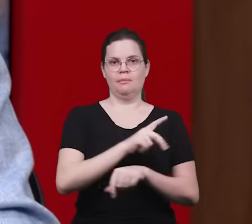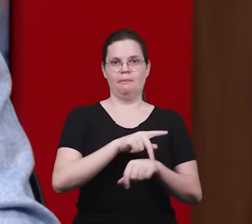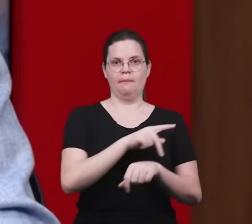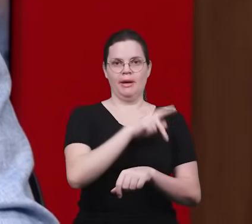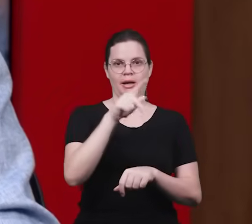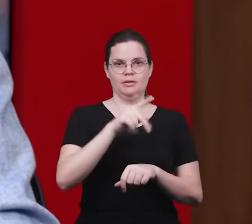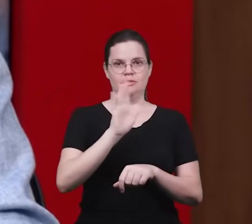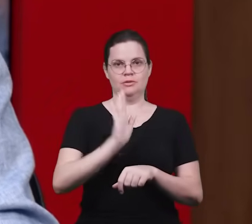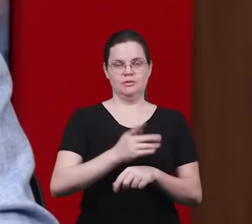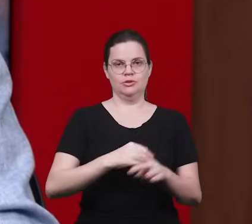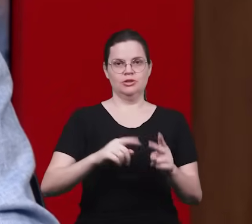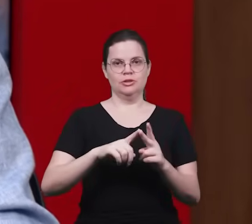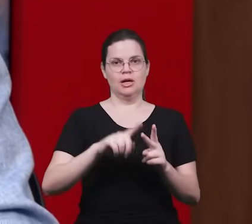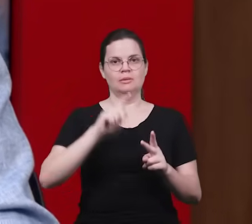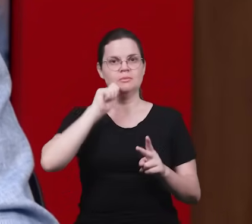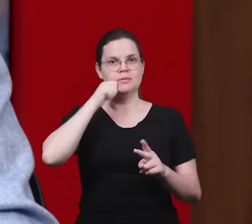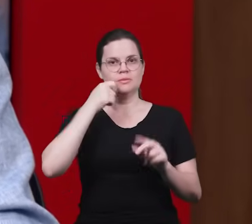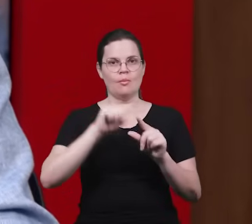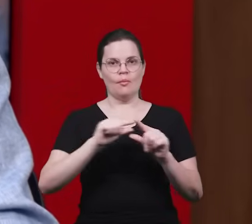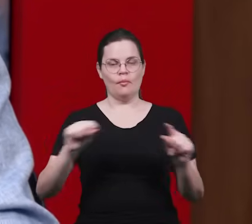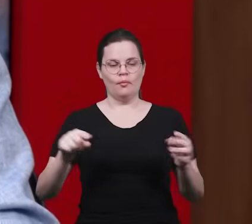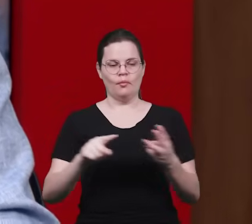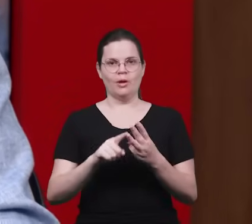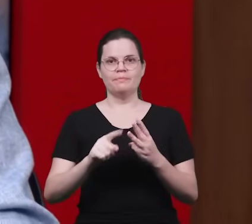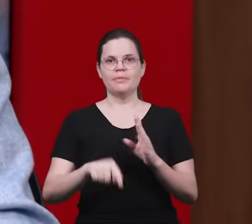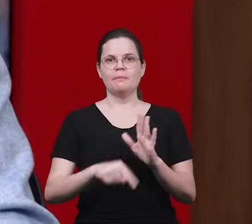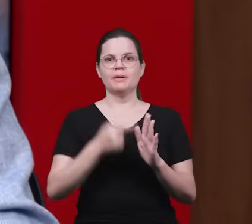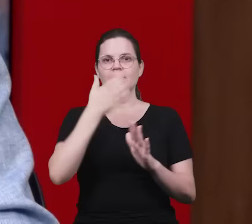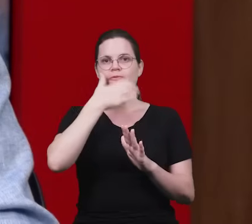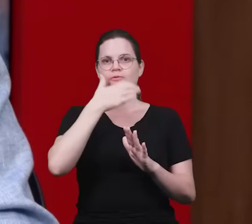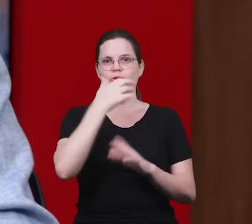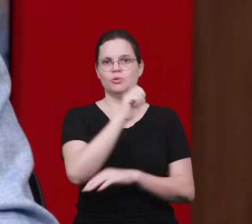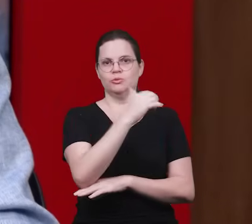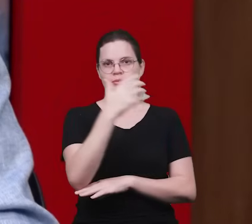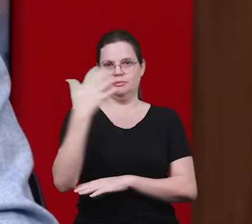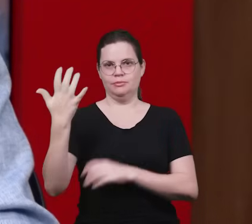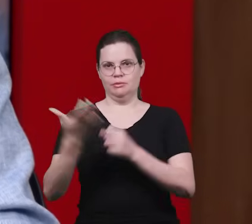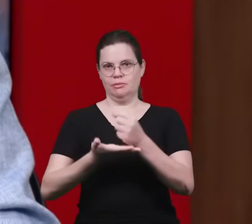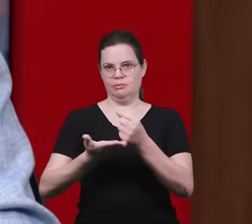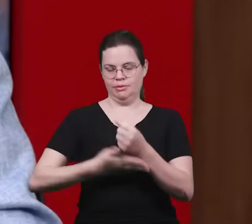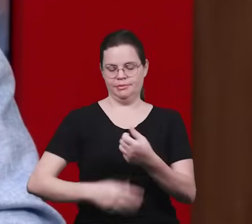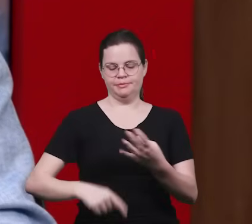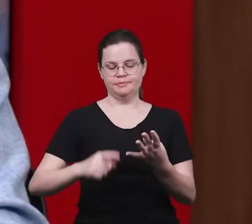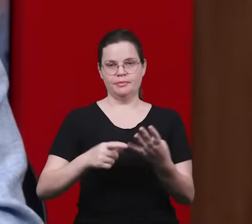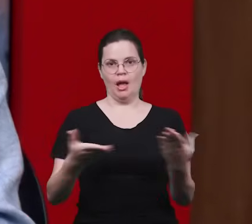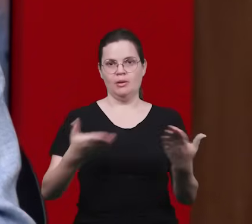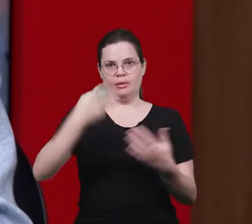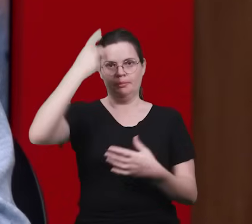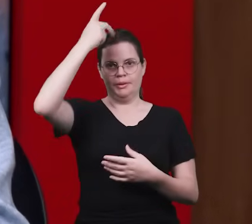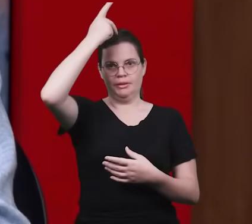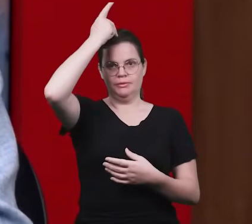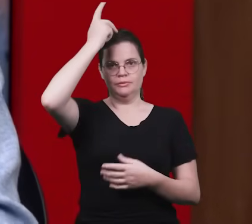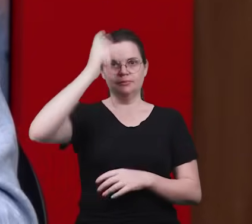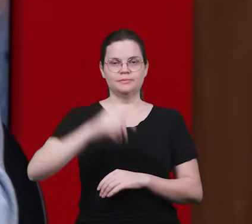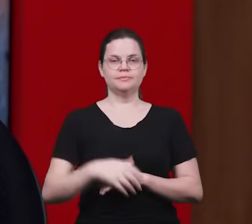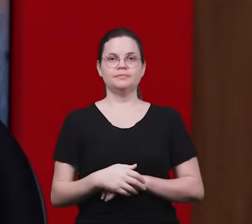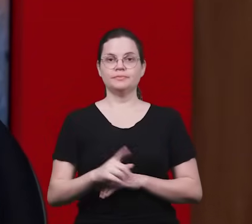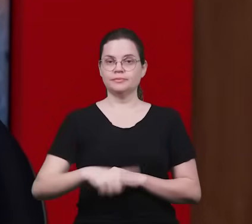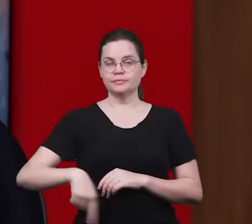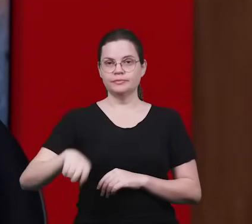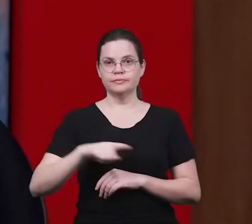Páscoa, falamos dos pães asmos, primícias, e agora nós vamos falar de Pentecostes. O texto que nós vamos